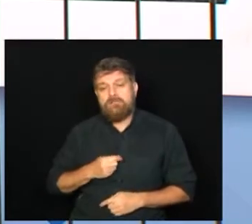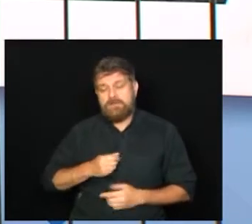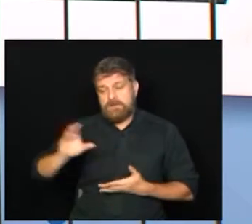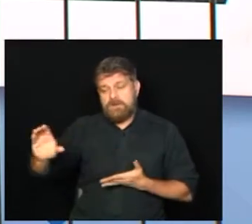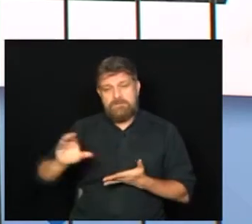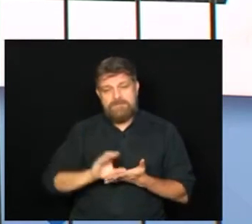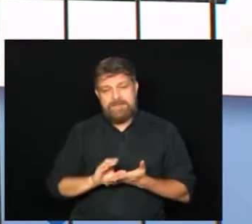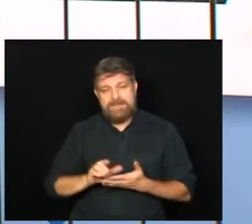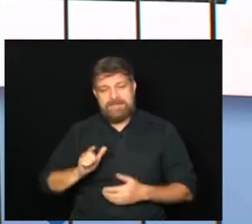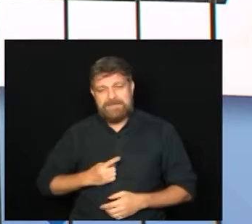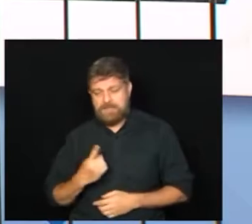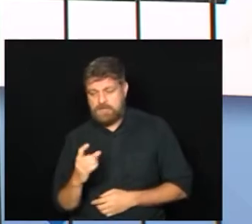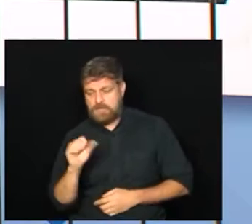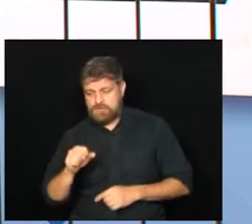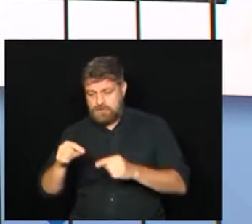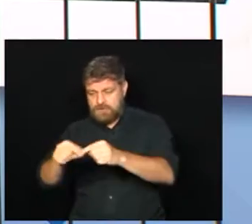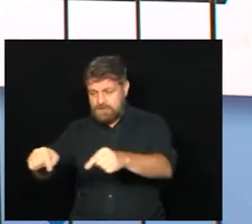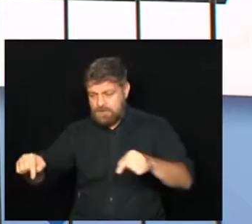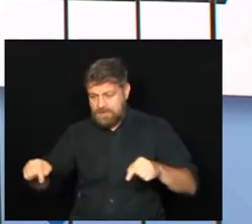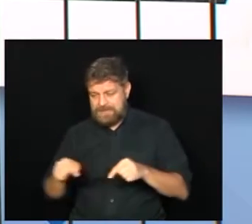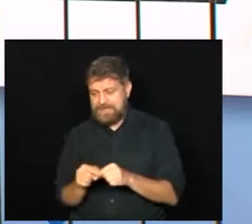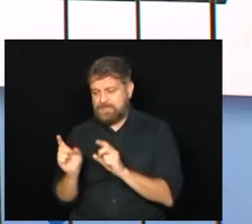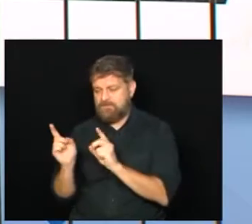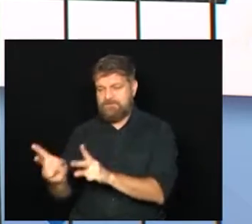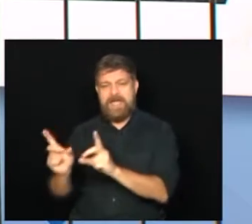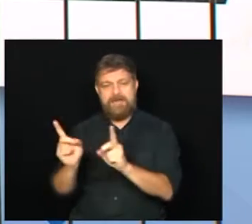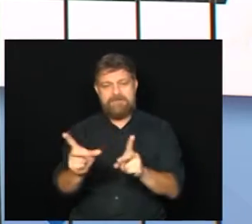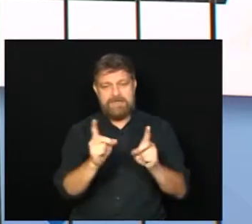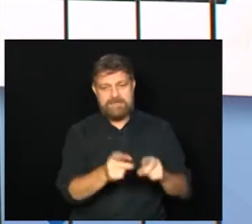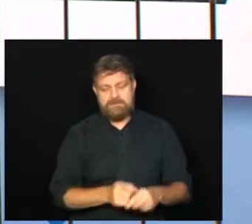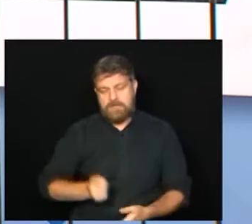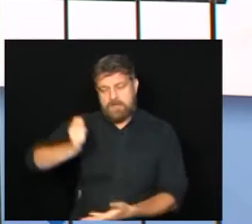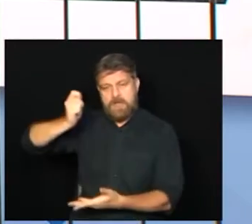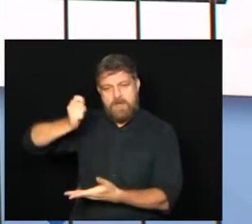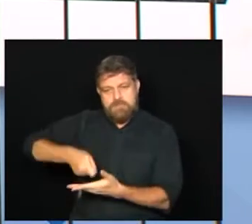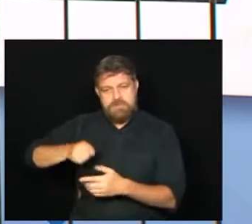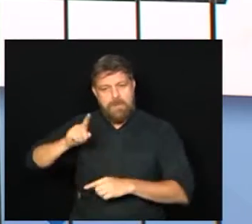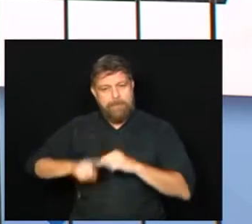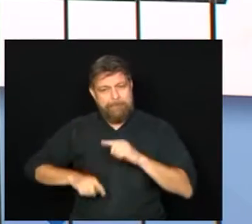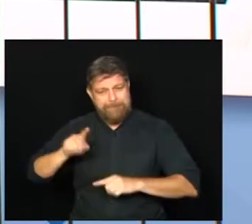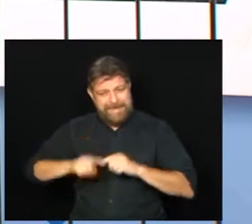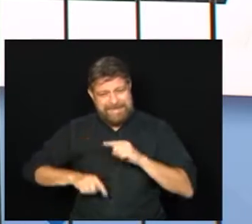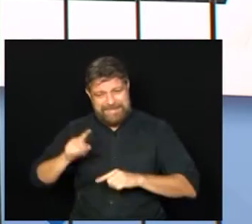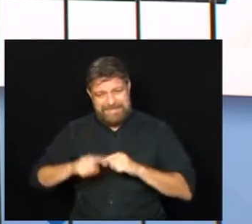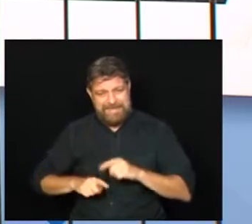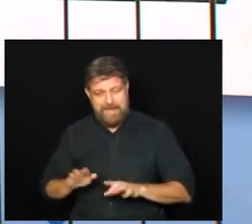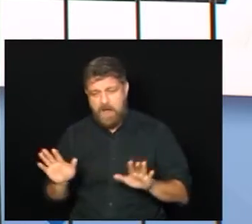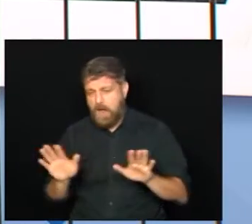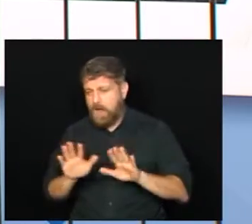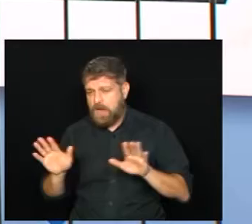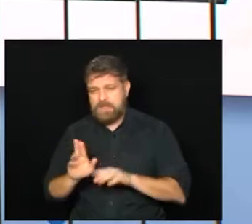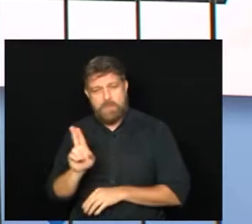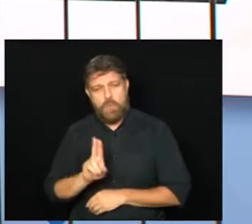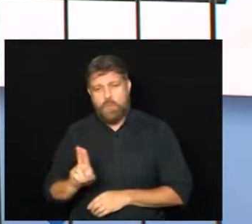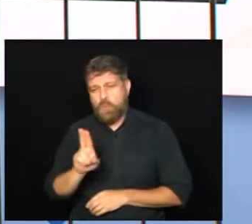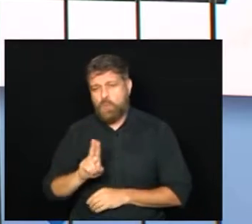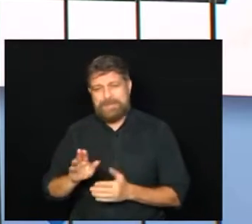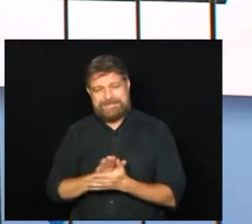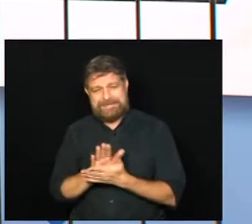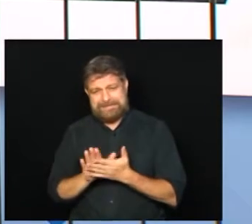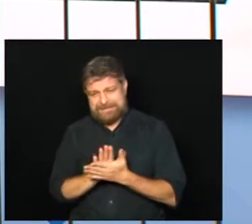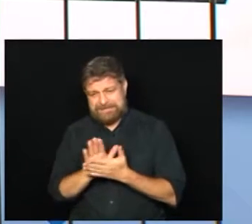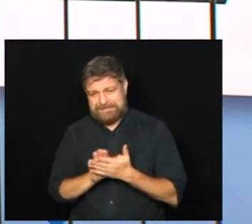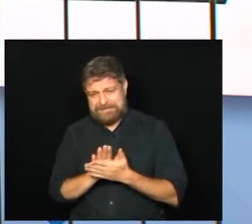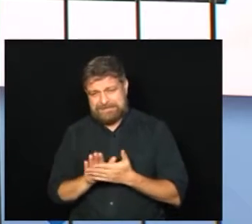venda de 18 terrenos do município e de um leilão de sucatas e materiais que não são mais utilizados